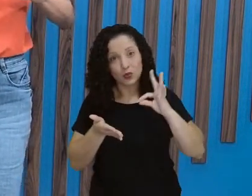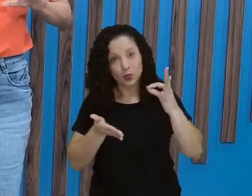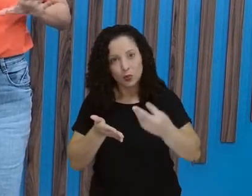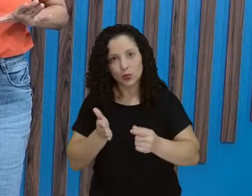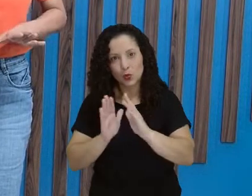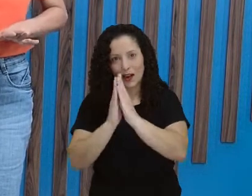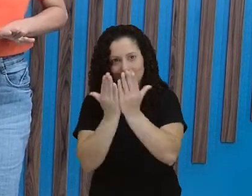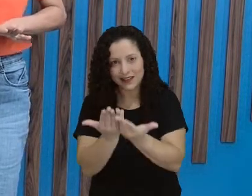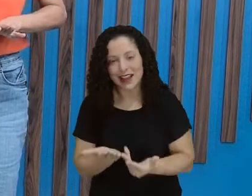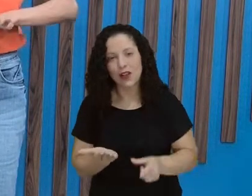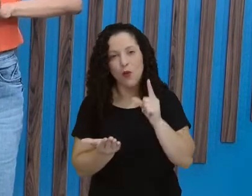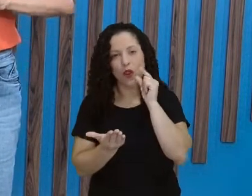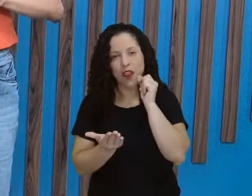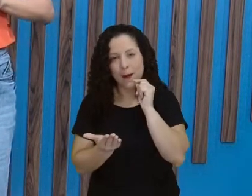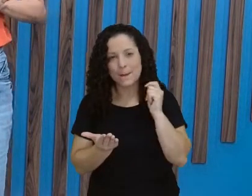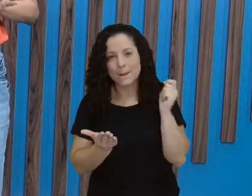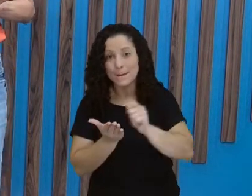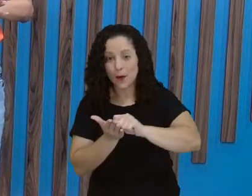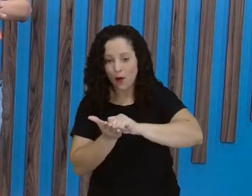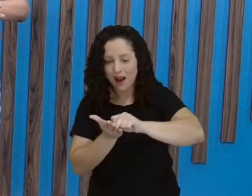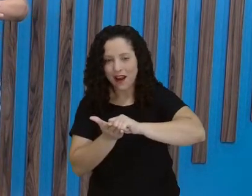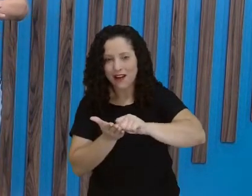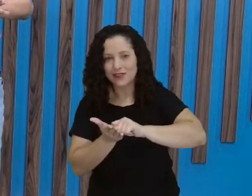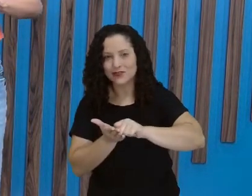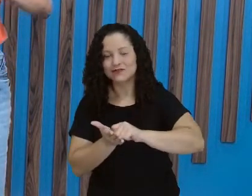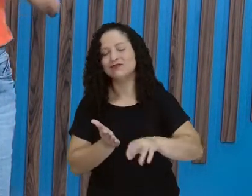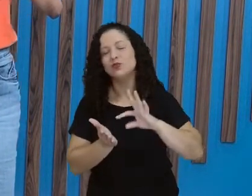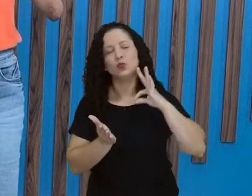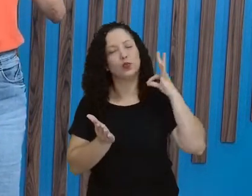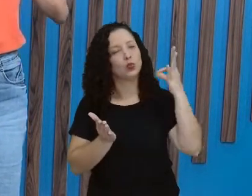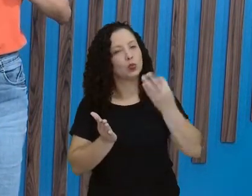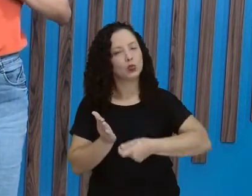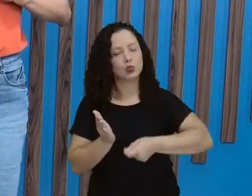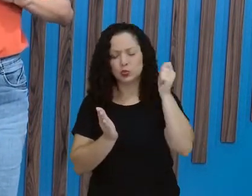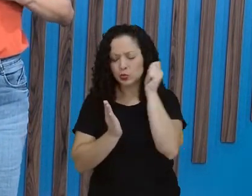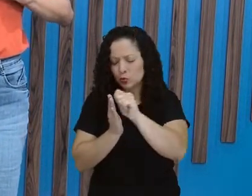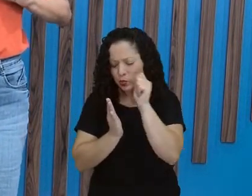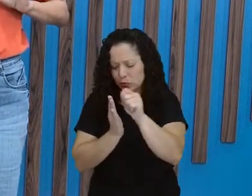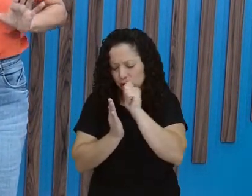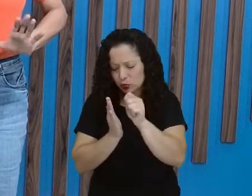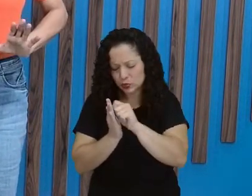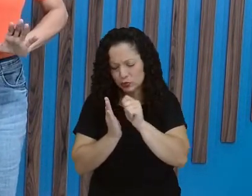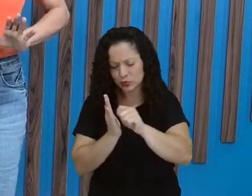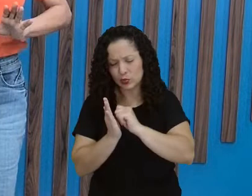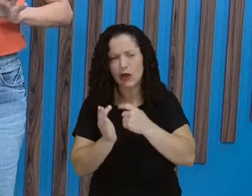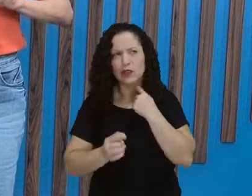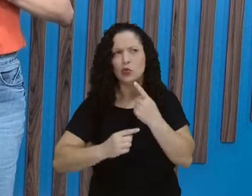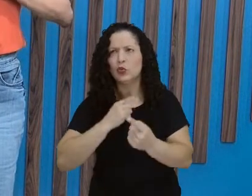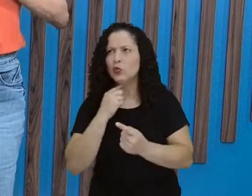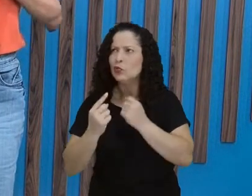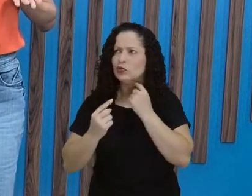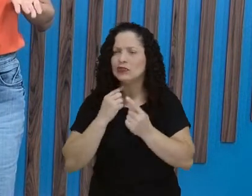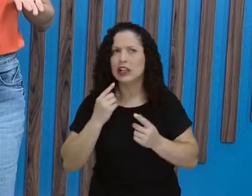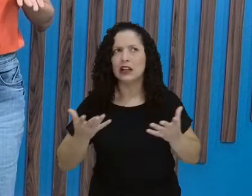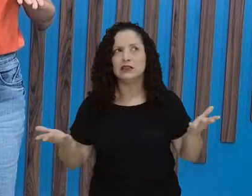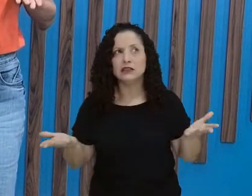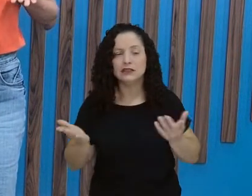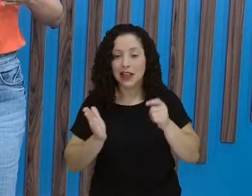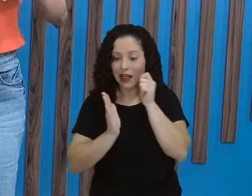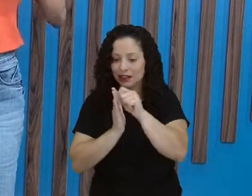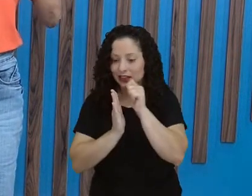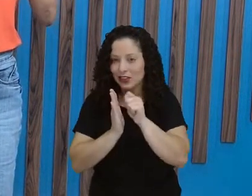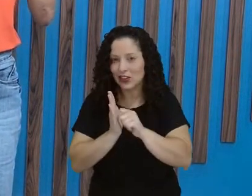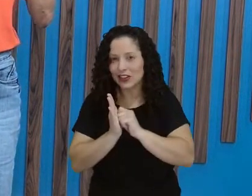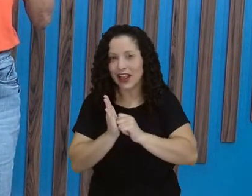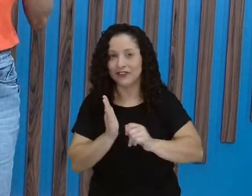borracha, tudo aí próximo para não perder os detalhes, tá? Qualquer dúvida, anota e